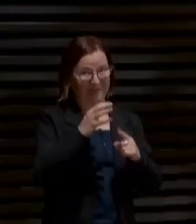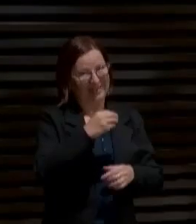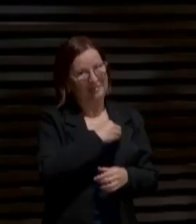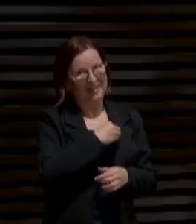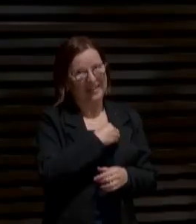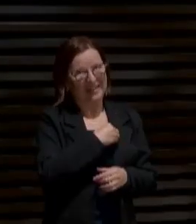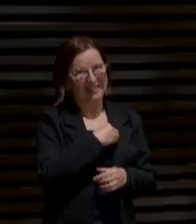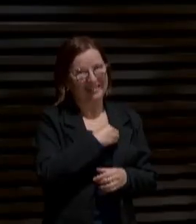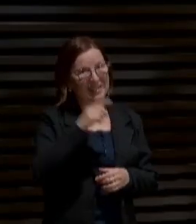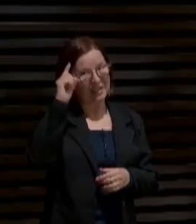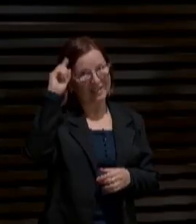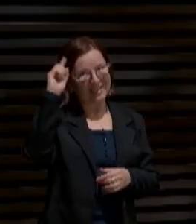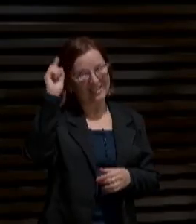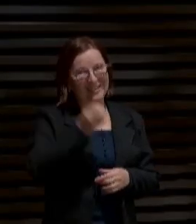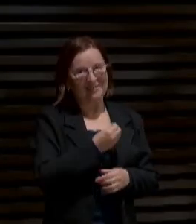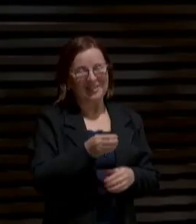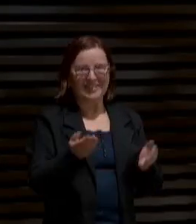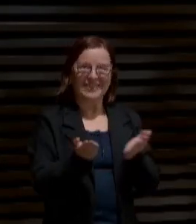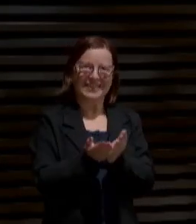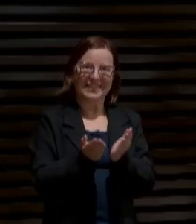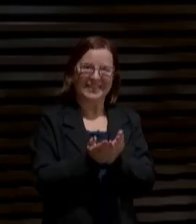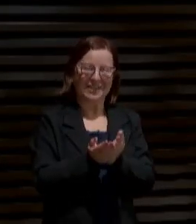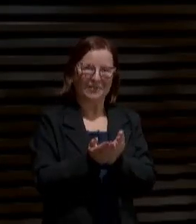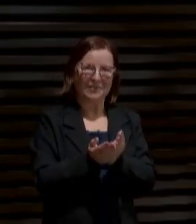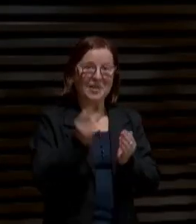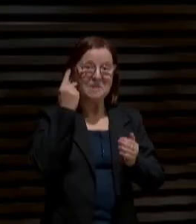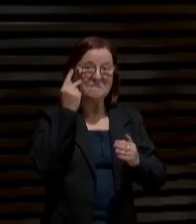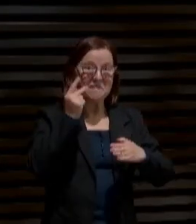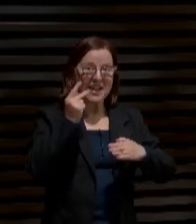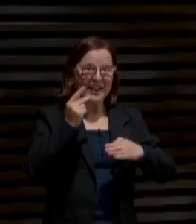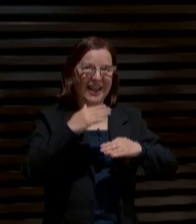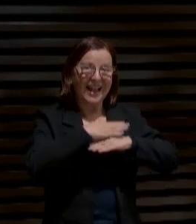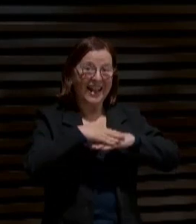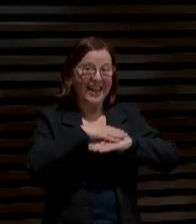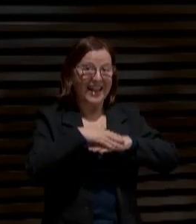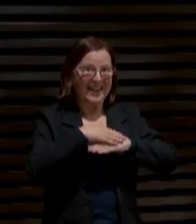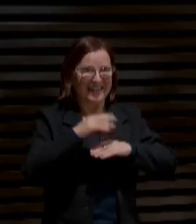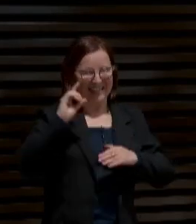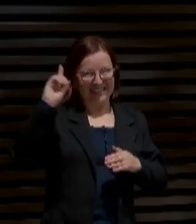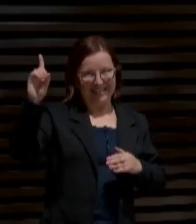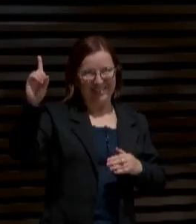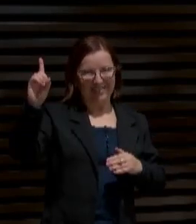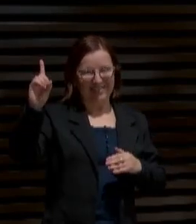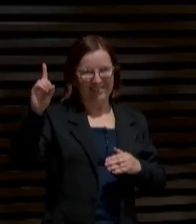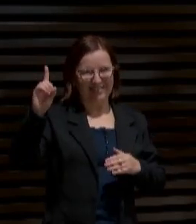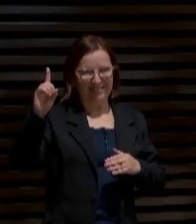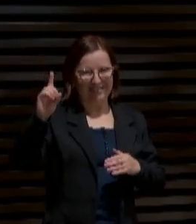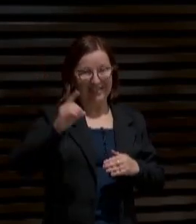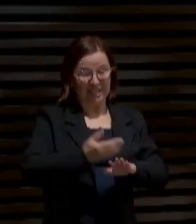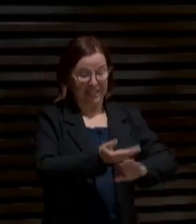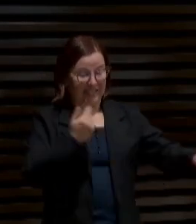dia-a-dia do viver Cristão de modo a agradar a Deus e a abandonar é despojar o